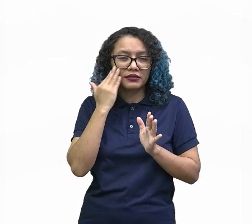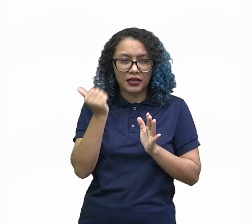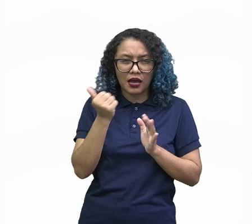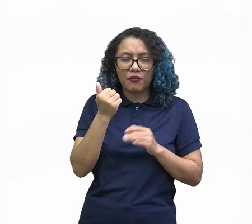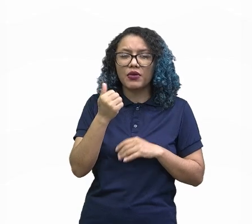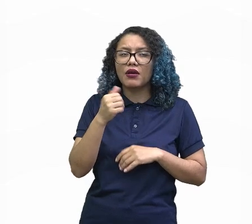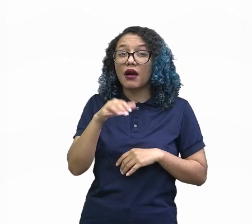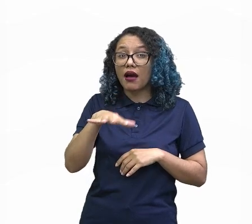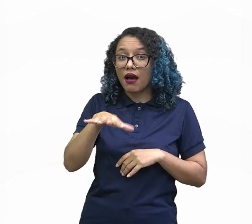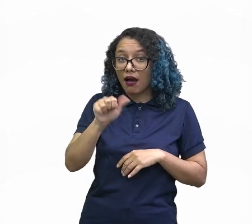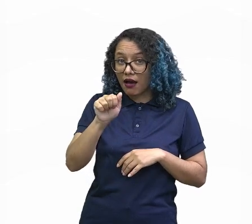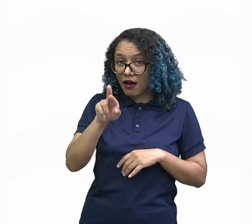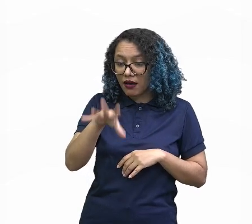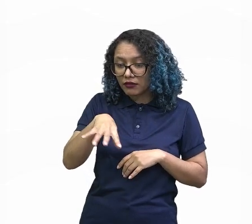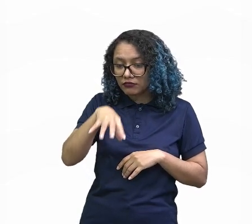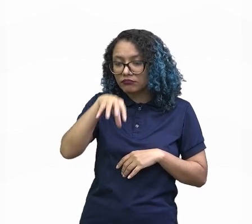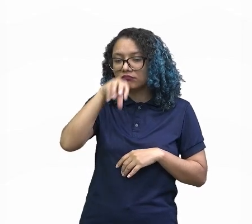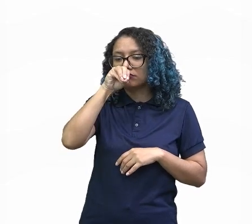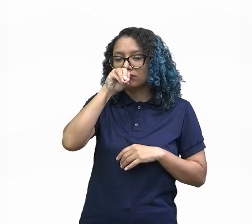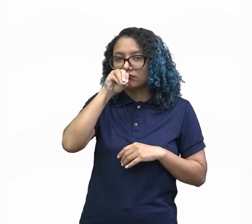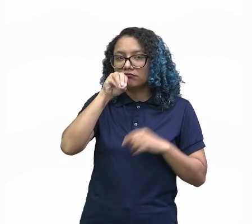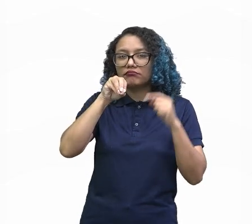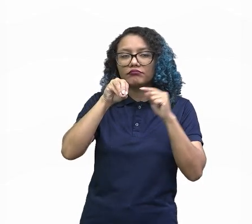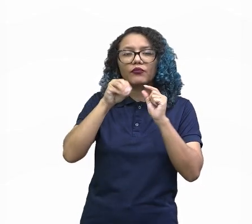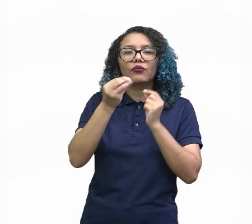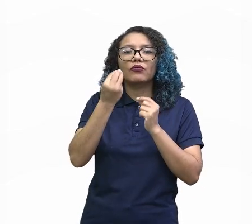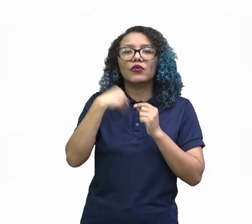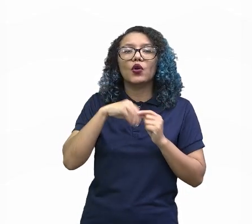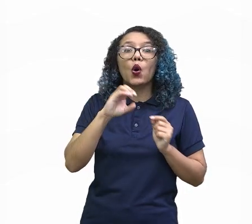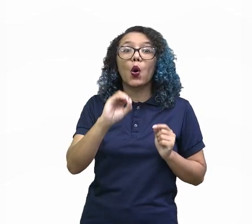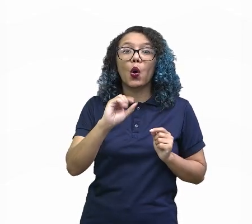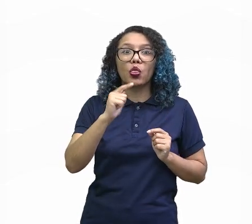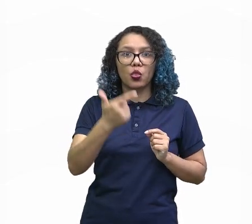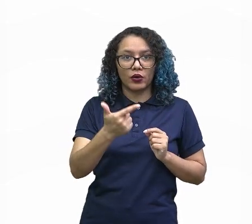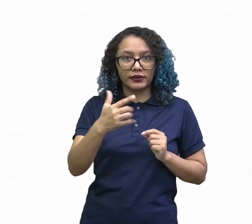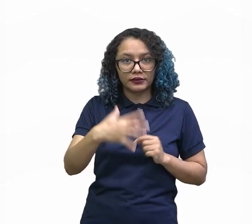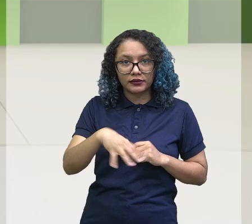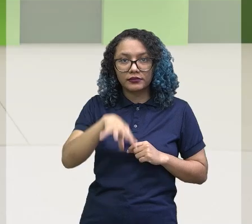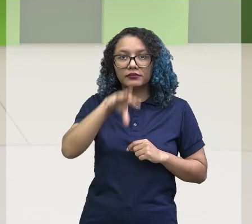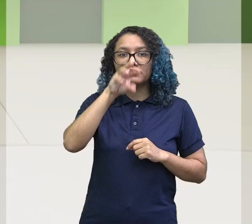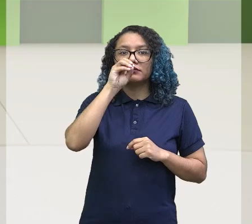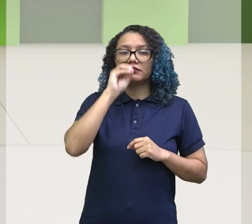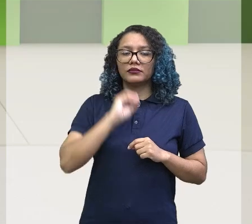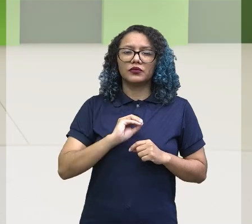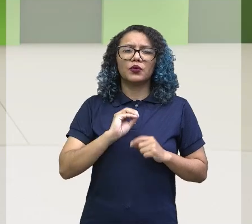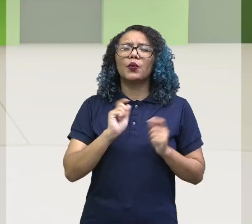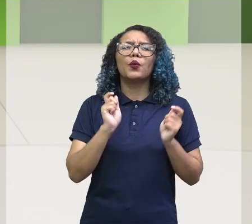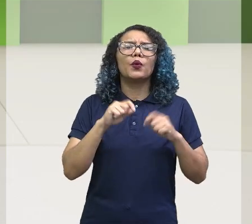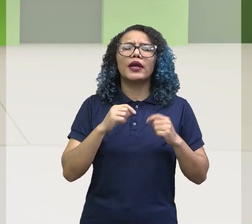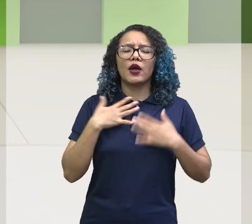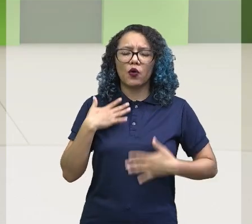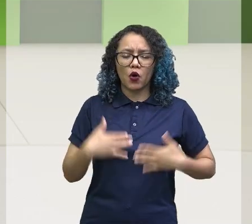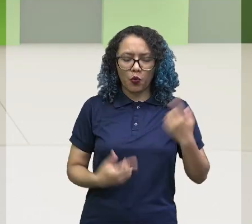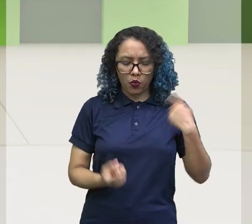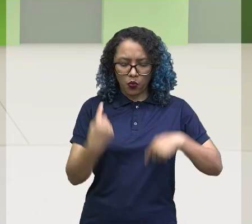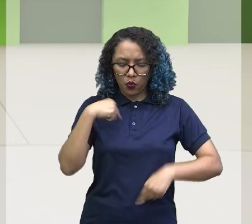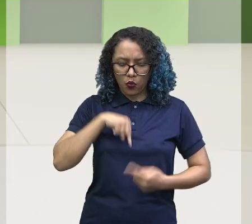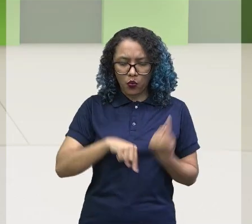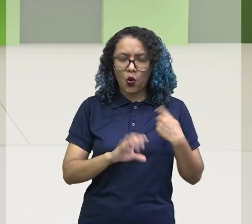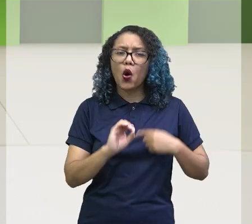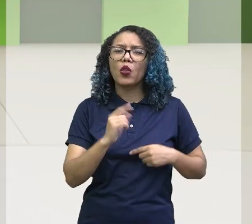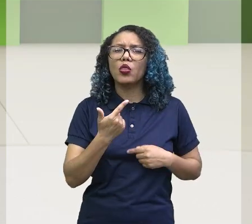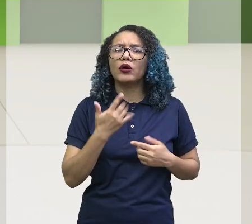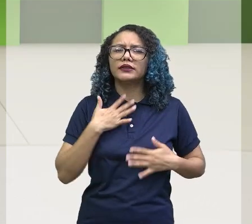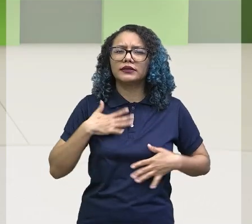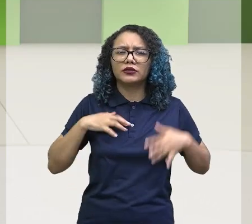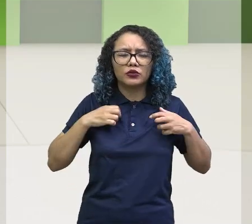ar, no ar tem o oxigênio. Quem vai levar o oxigênio para todas as partes ali do nosso corpo é a hemoglobina. Ela já tem um